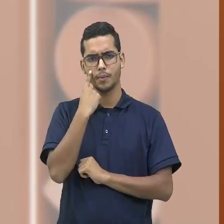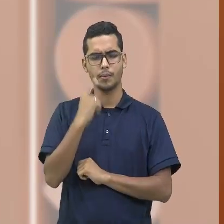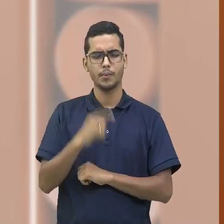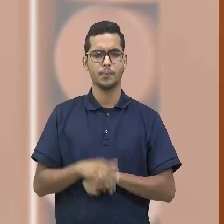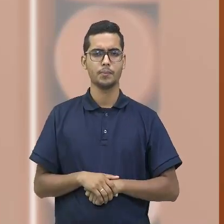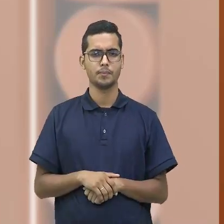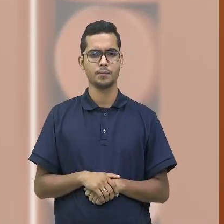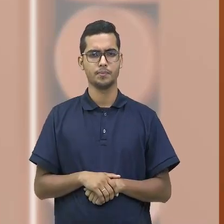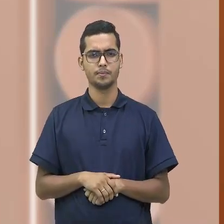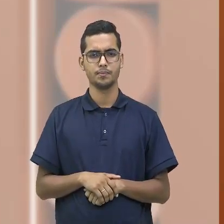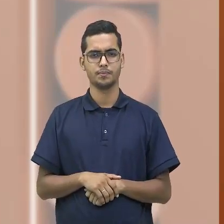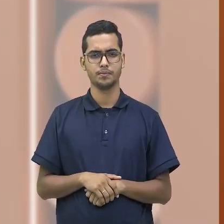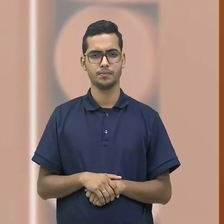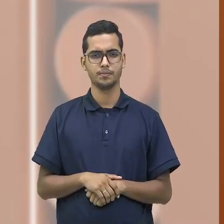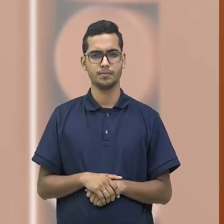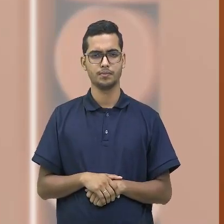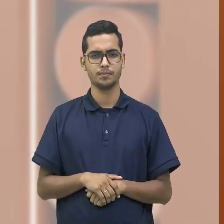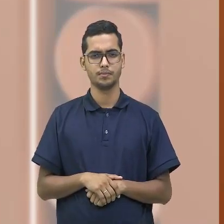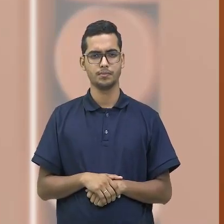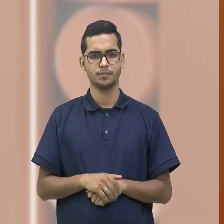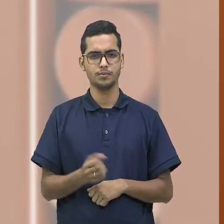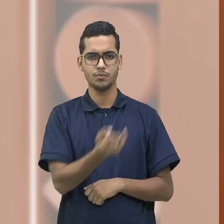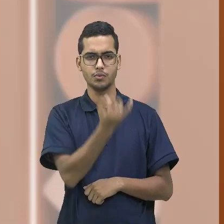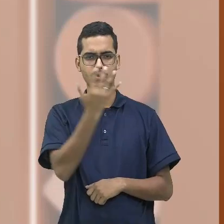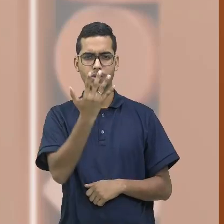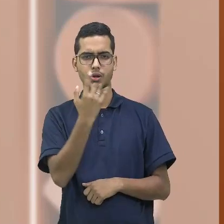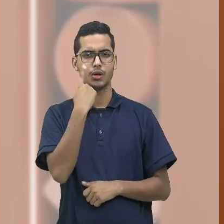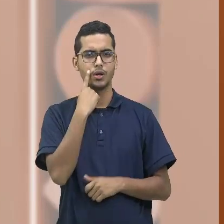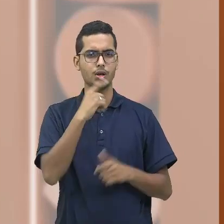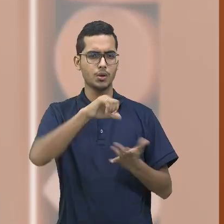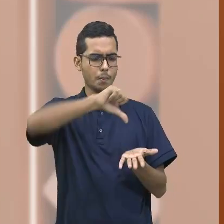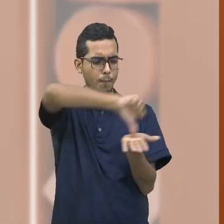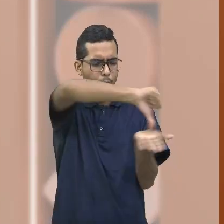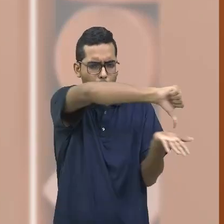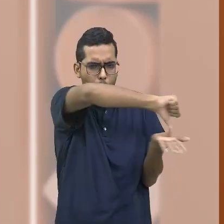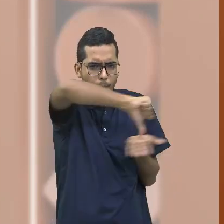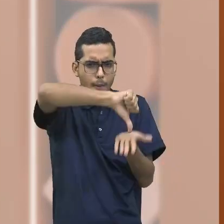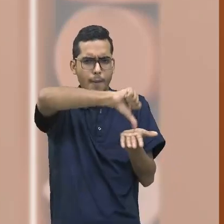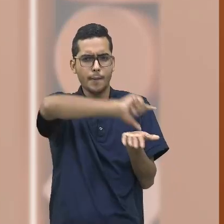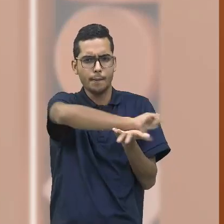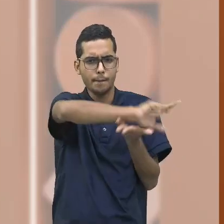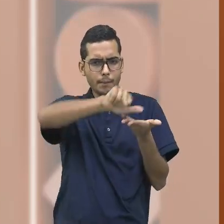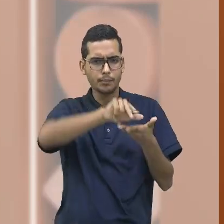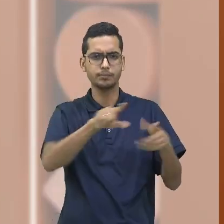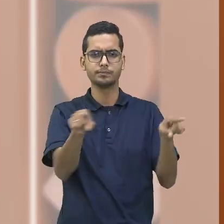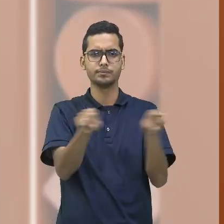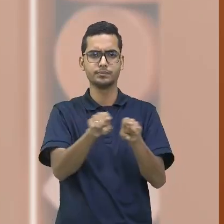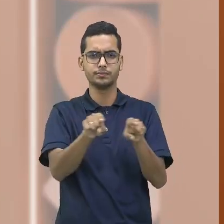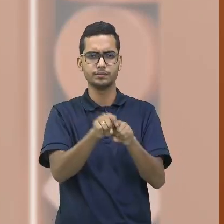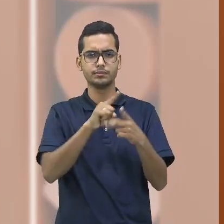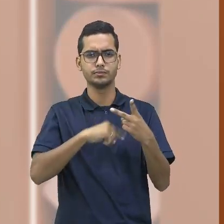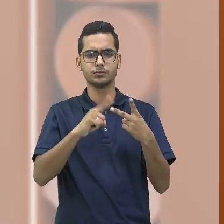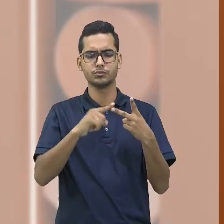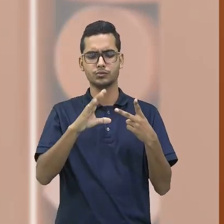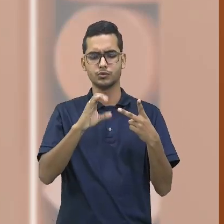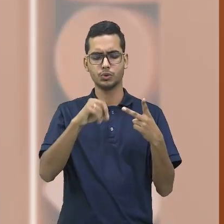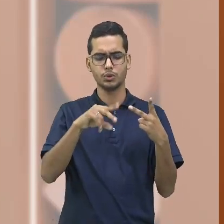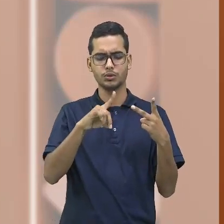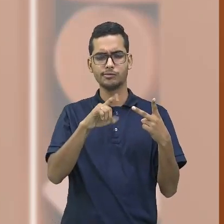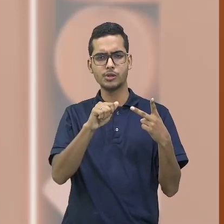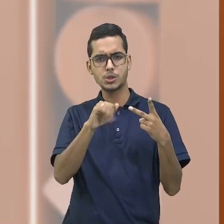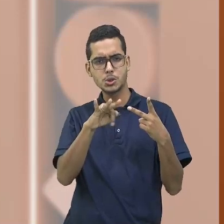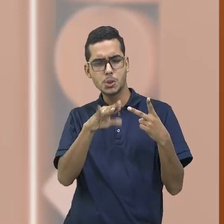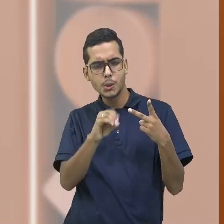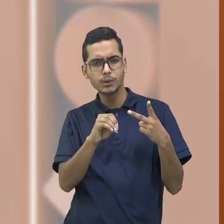gigantesca, imensa, tá bom? De pequenos reinos, ducados, condados, né? Cada um